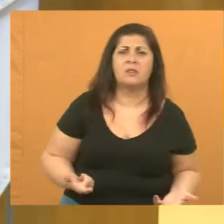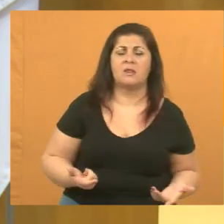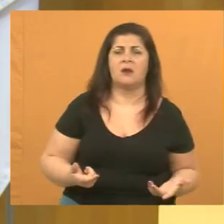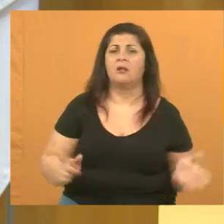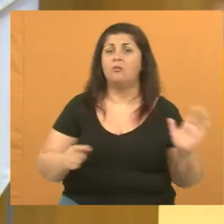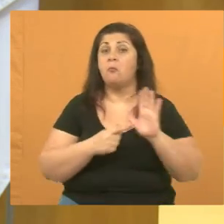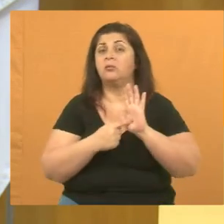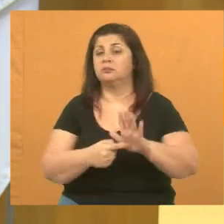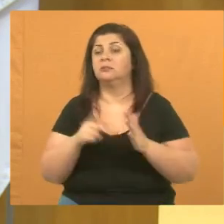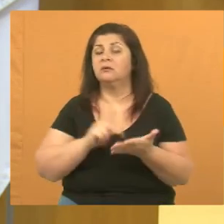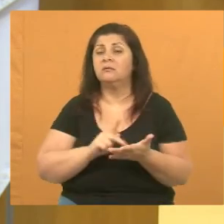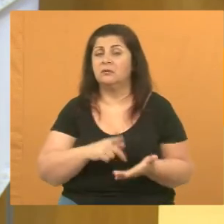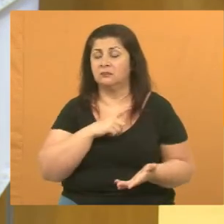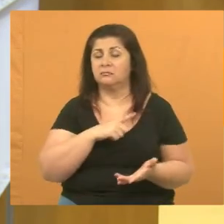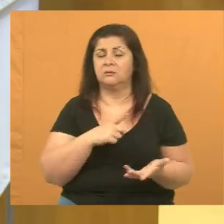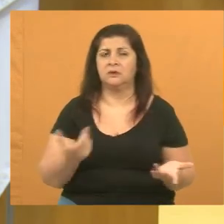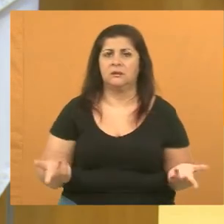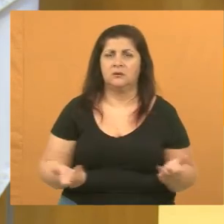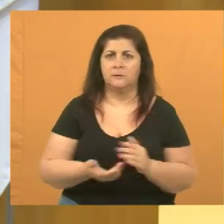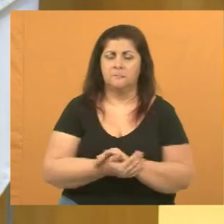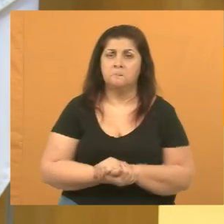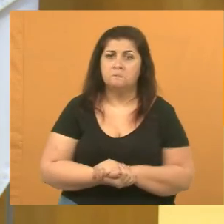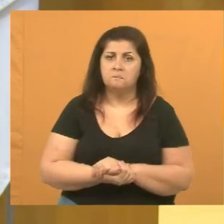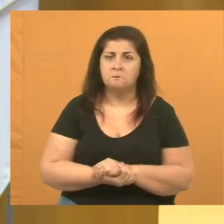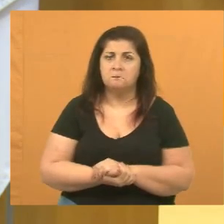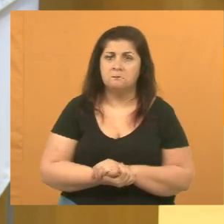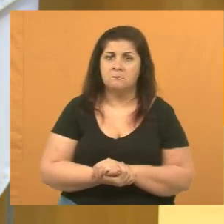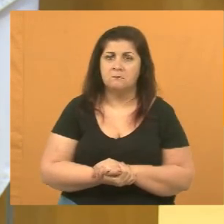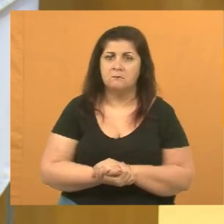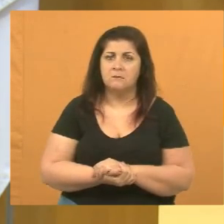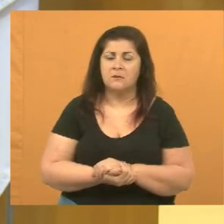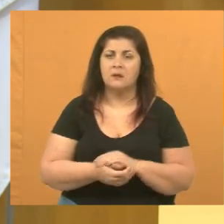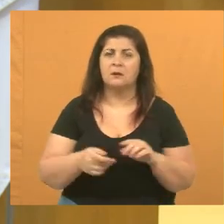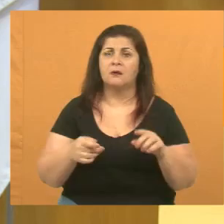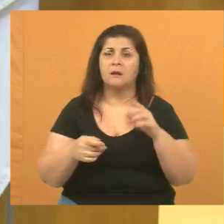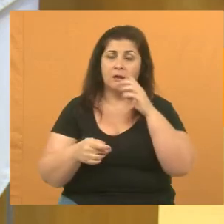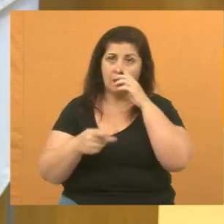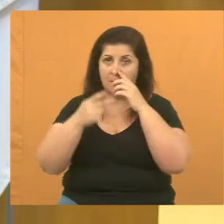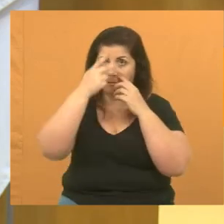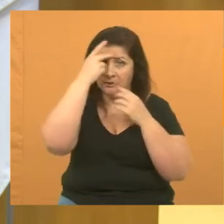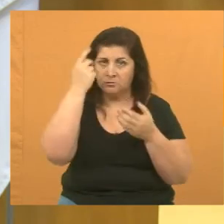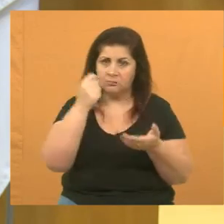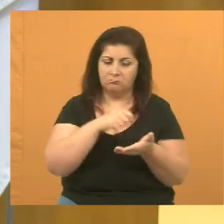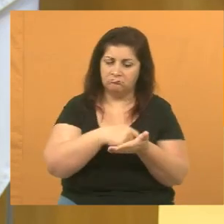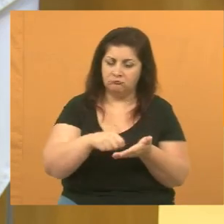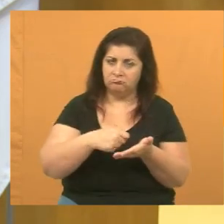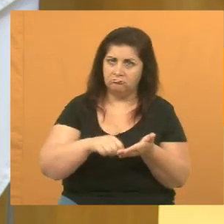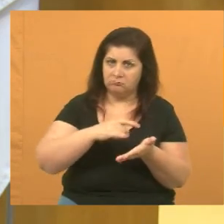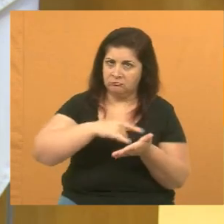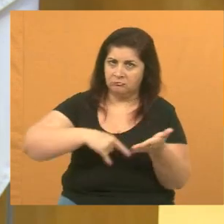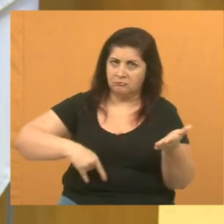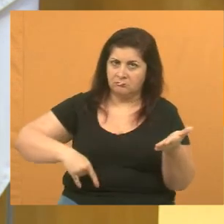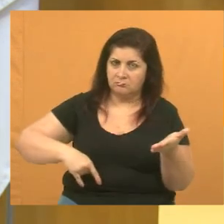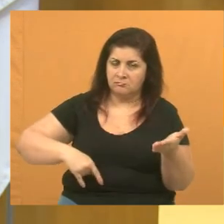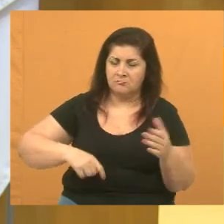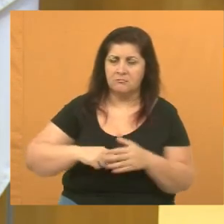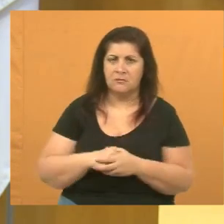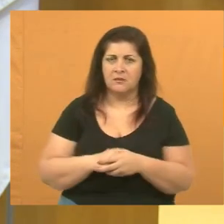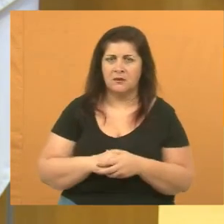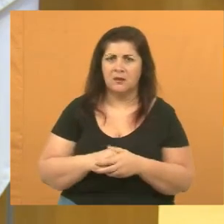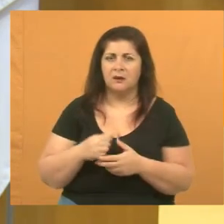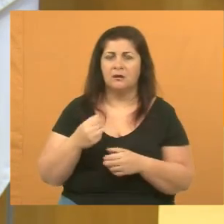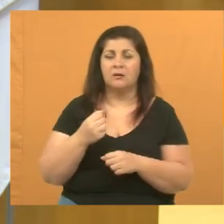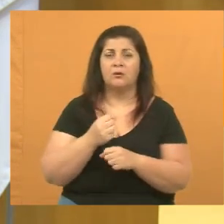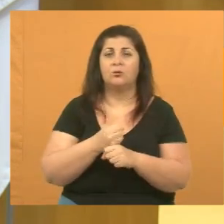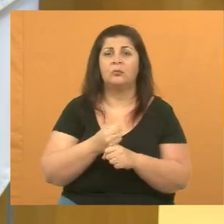mostrar essa realidade que existe, e aqueles que se inscreveram, como aqui em Jacareí, desde